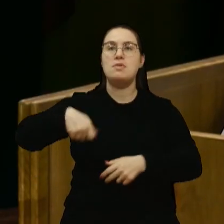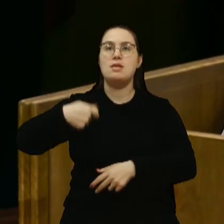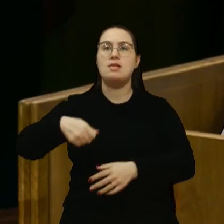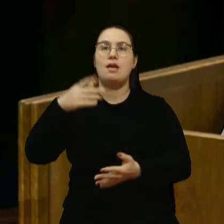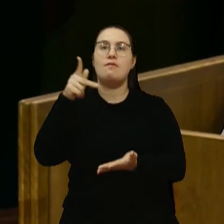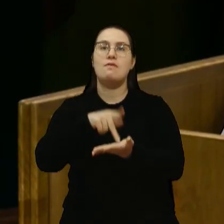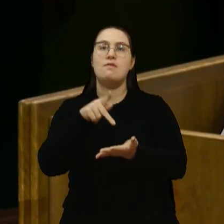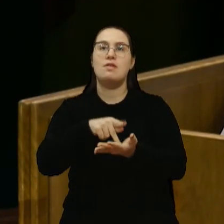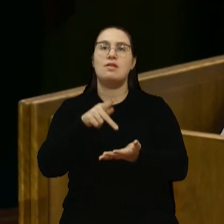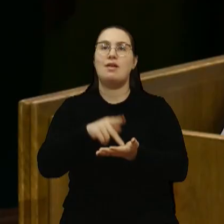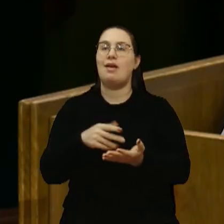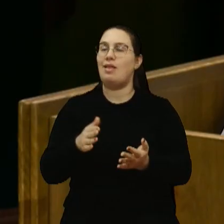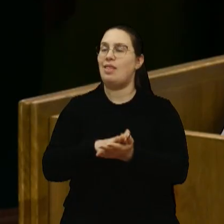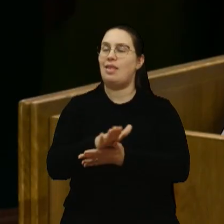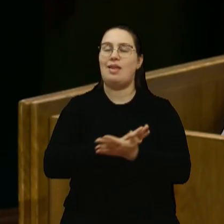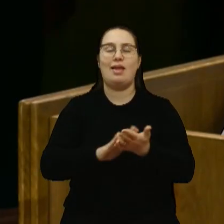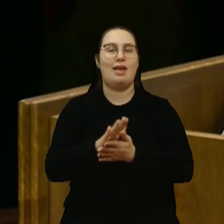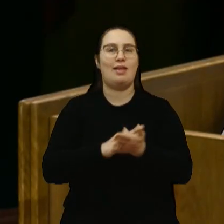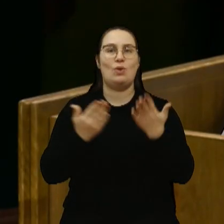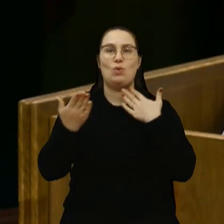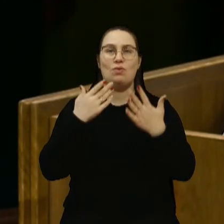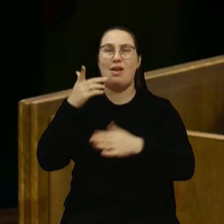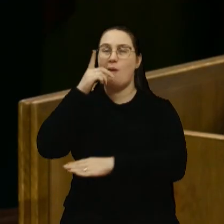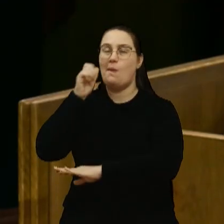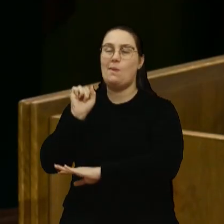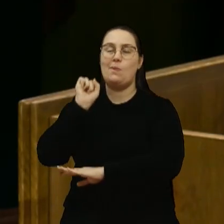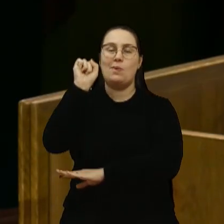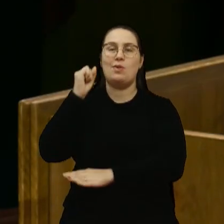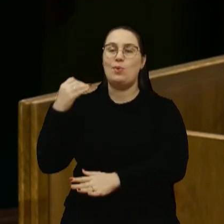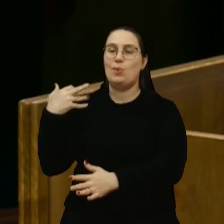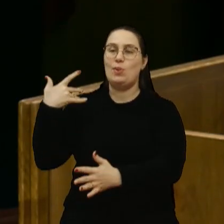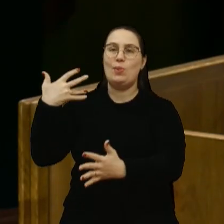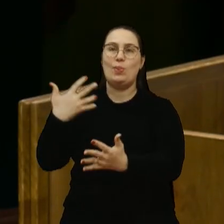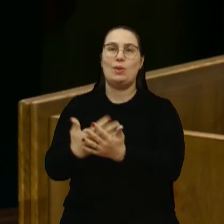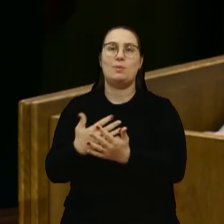sem dúvida, a maior conquista de toda essa história.